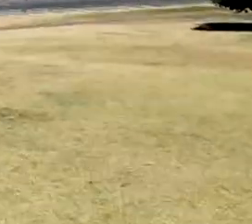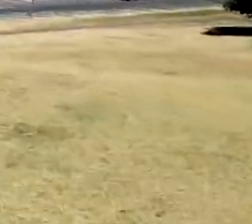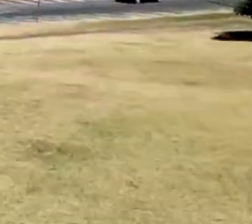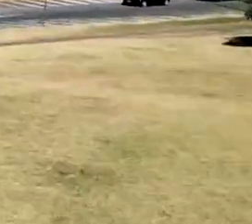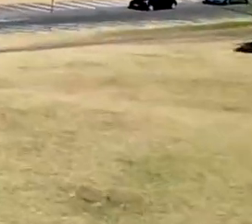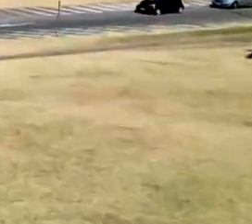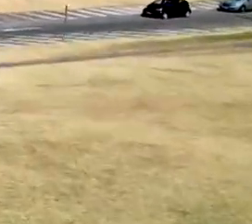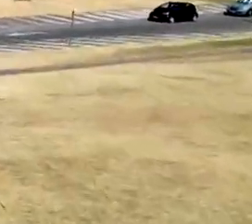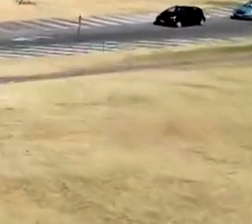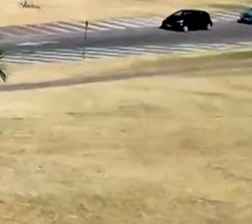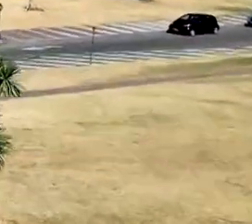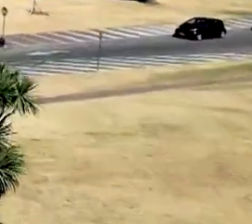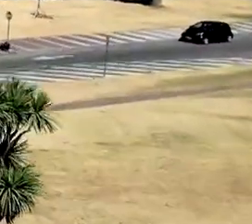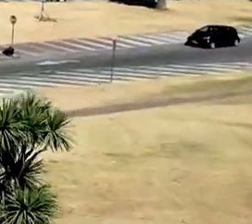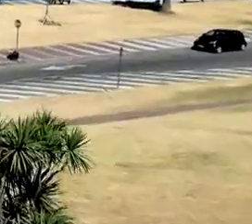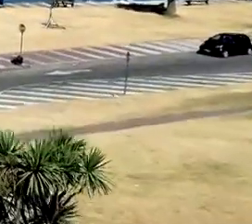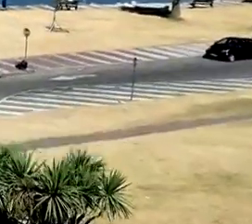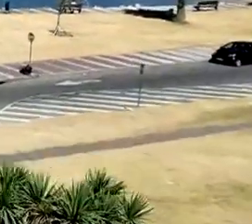Tchau.